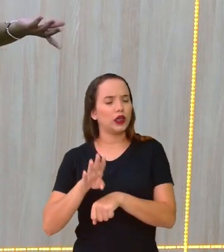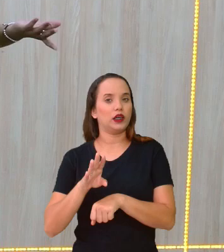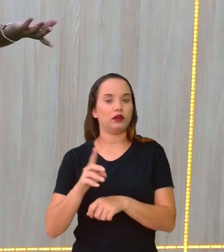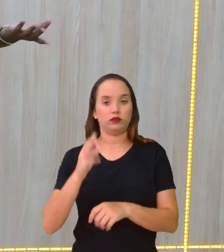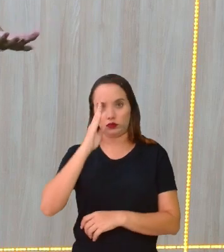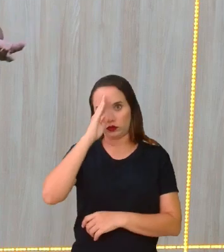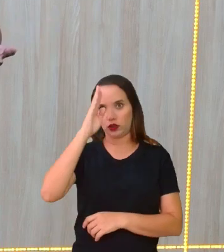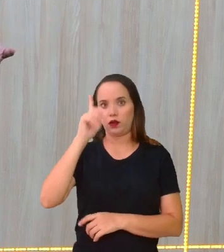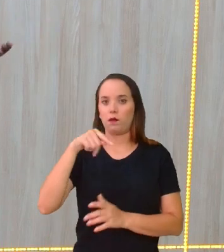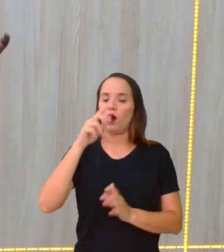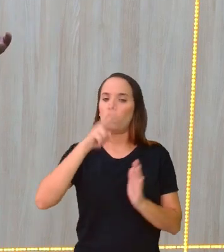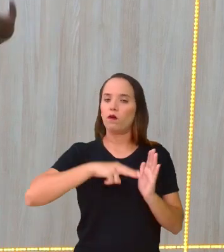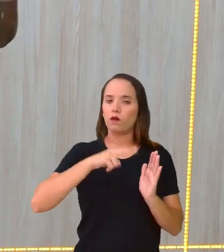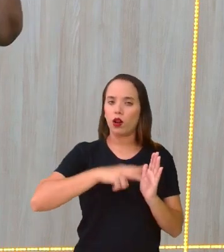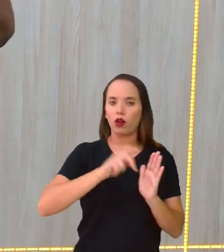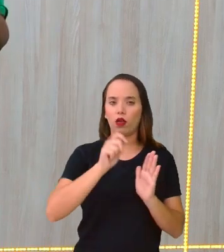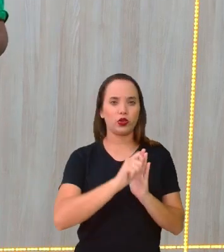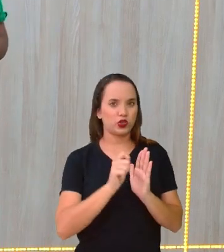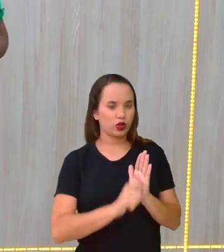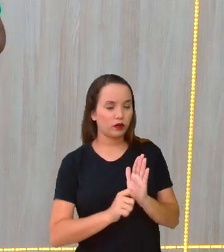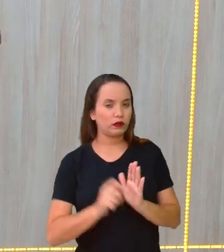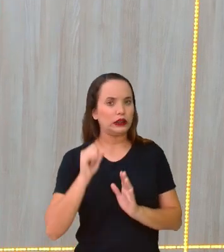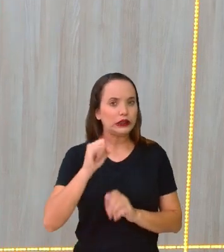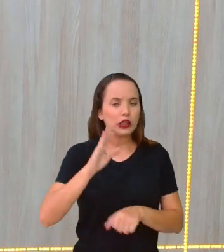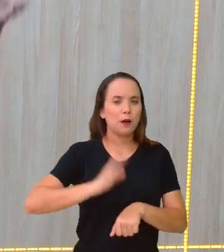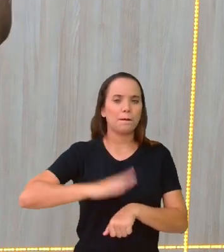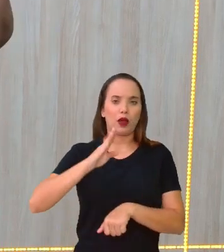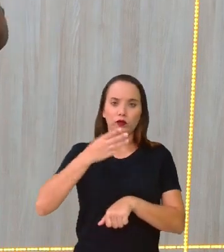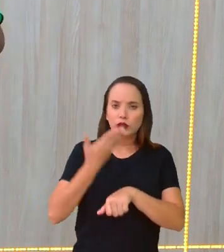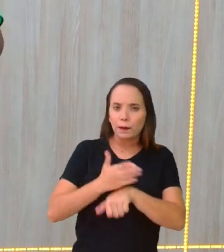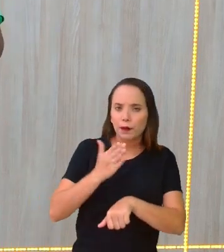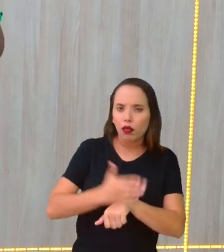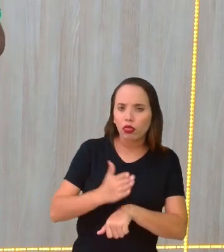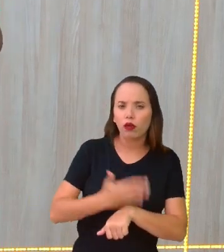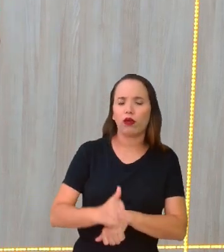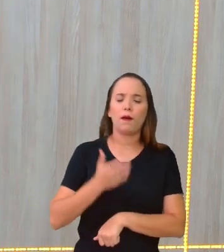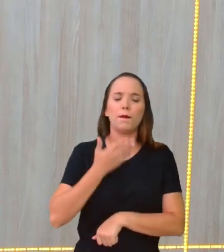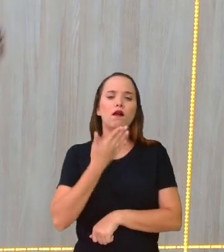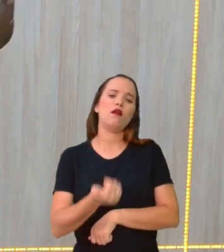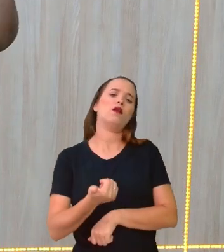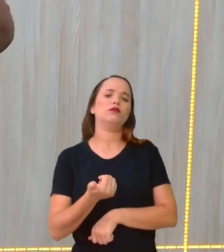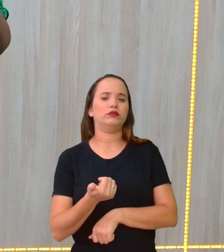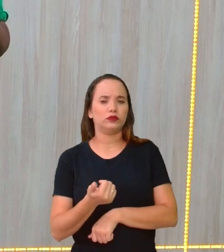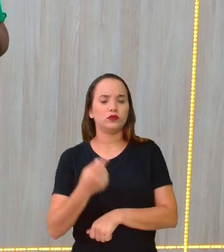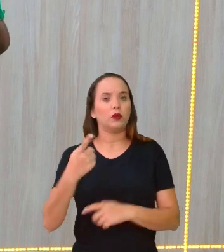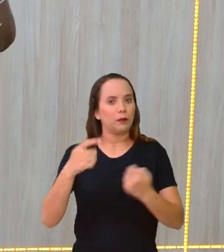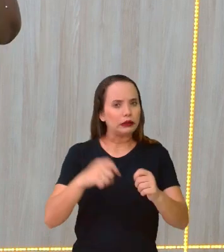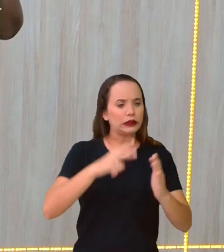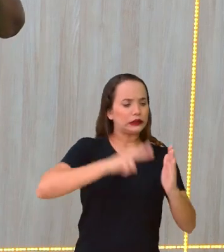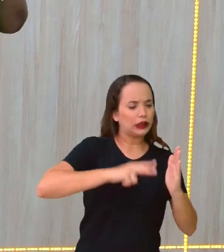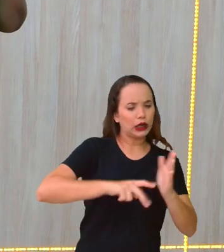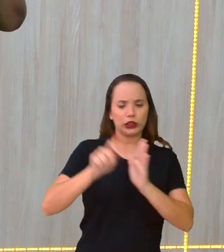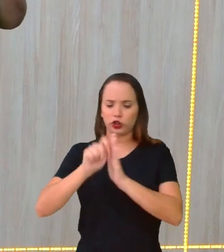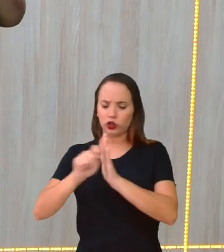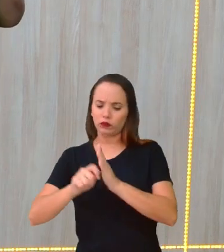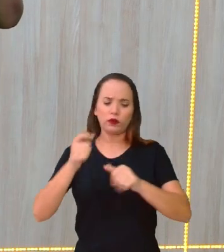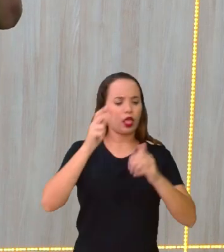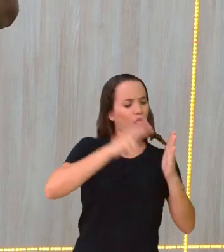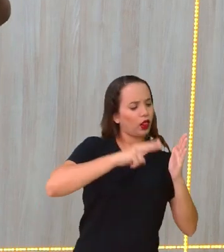e escrita. Quanto mais você lê, quanto mais você escreve, quanto mais você lê, quanto mais você escreve, quanto mais você lê, quanto mais você escreve, mais